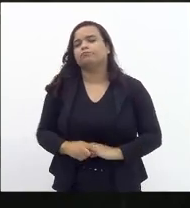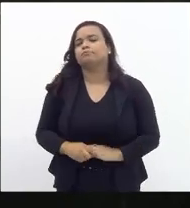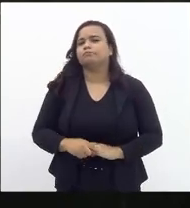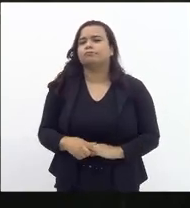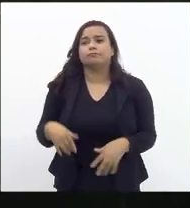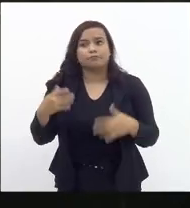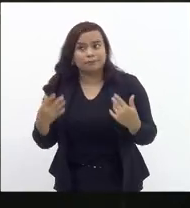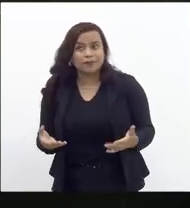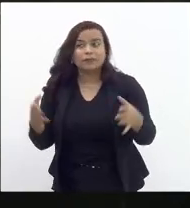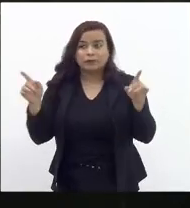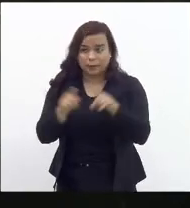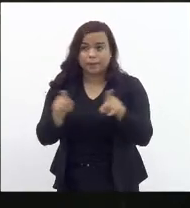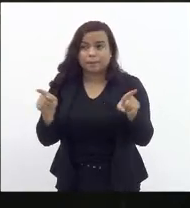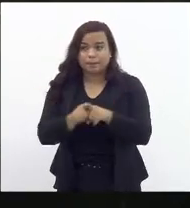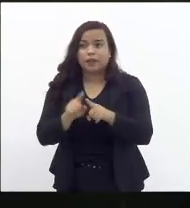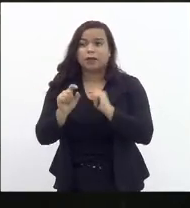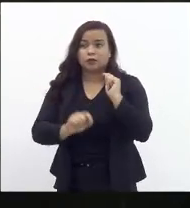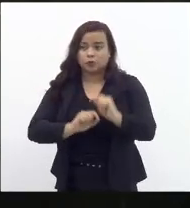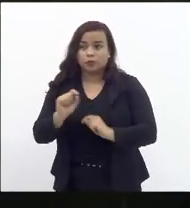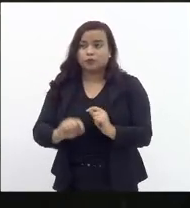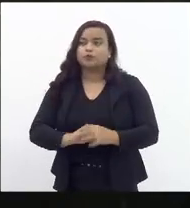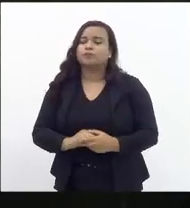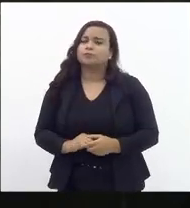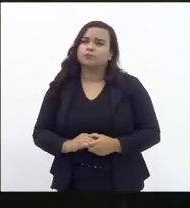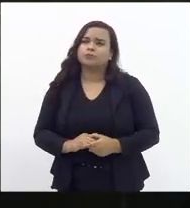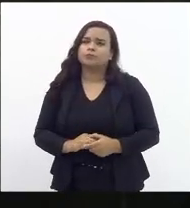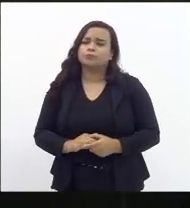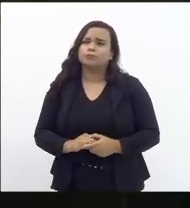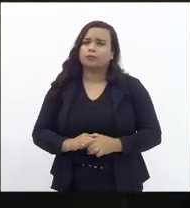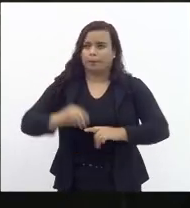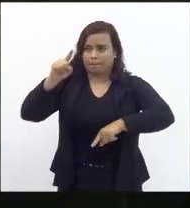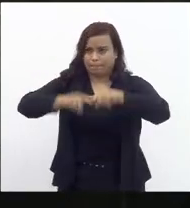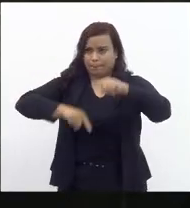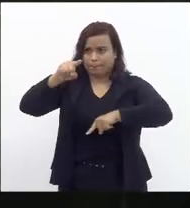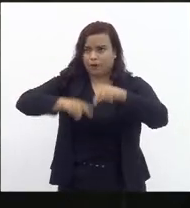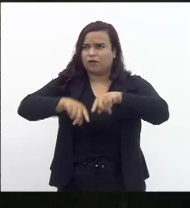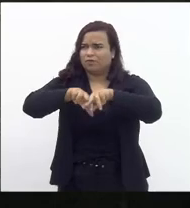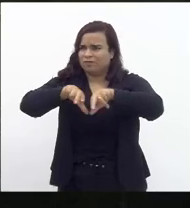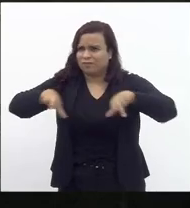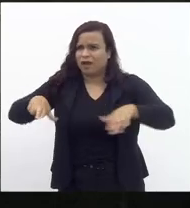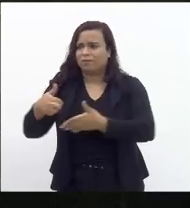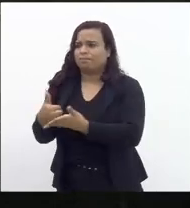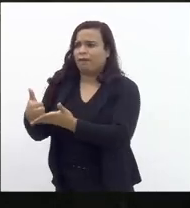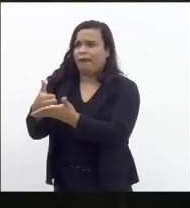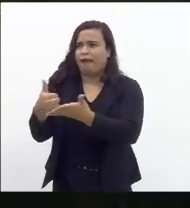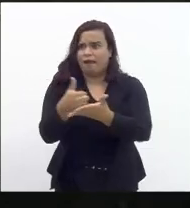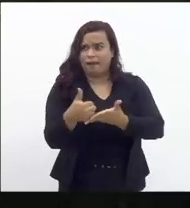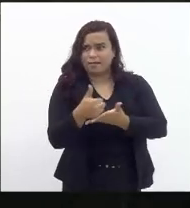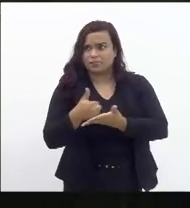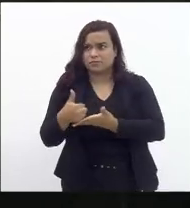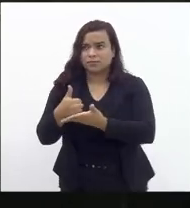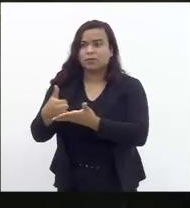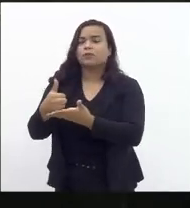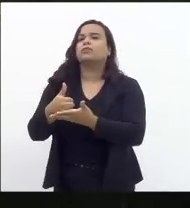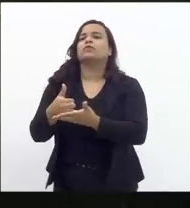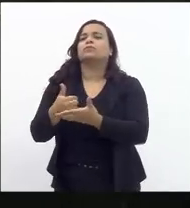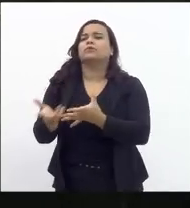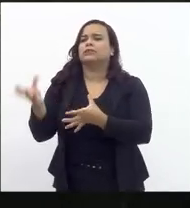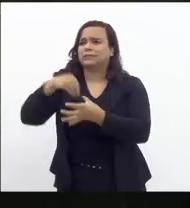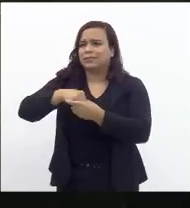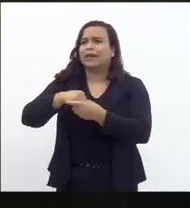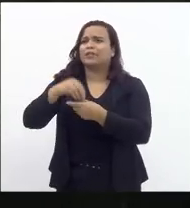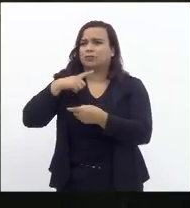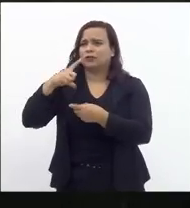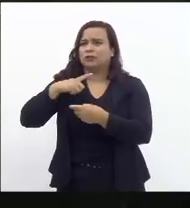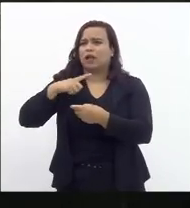E, além do mais, senhora presidente, os produtos básicos, onde incide a alíquota